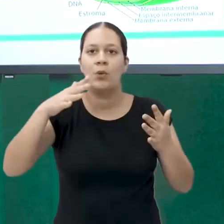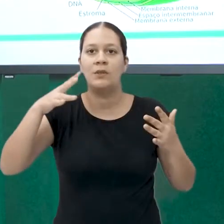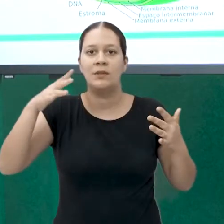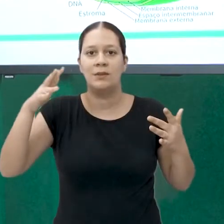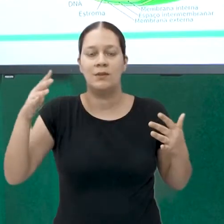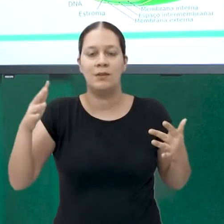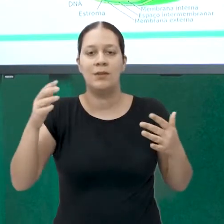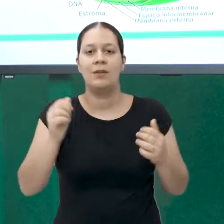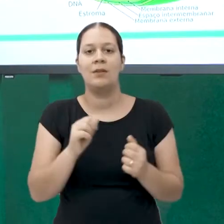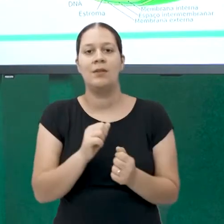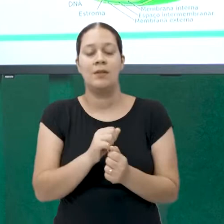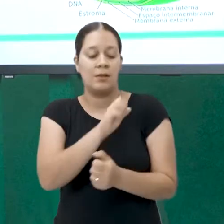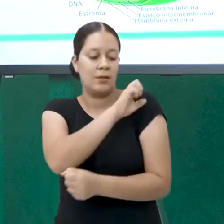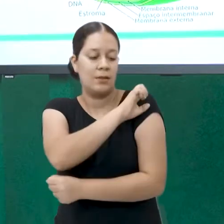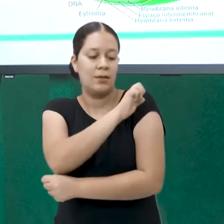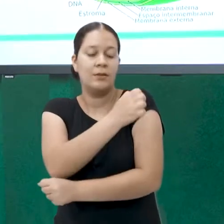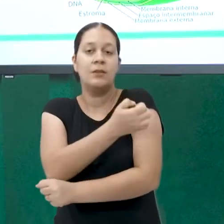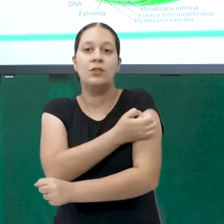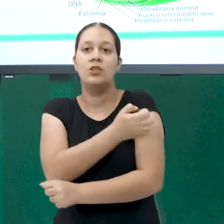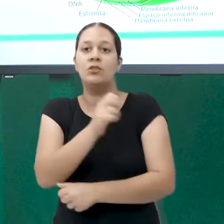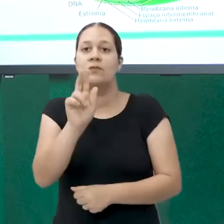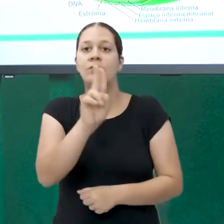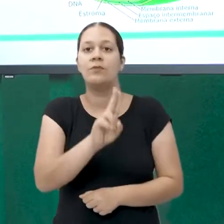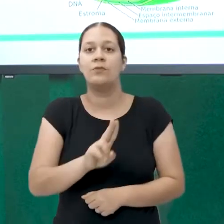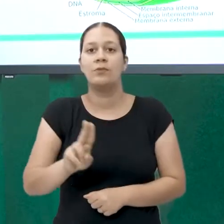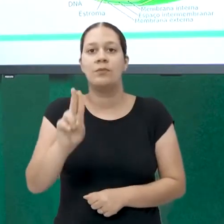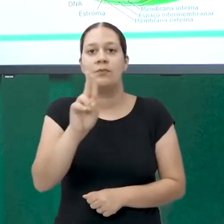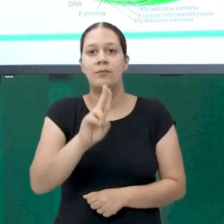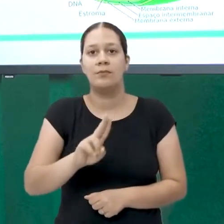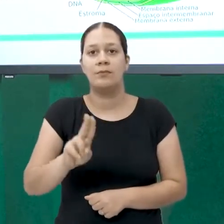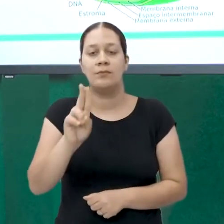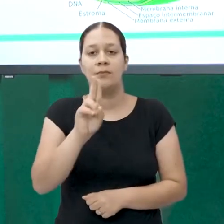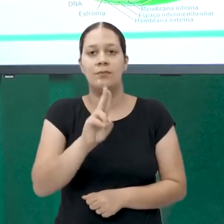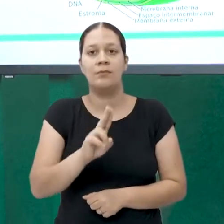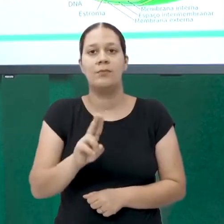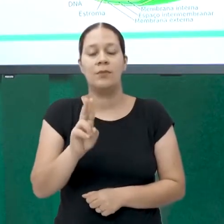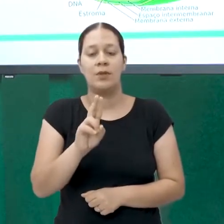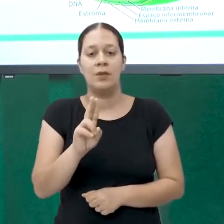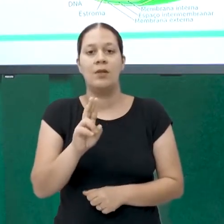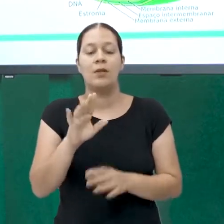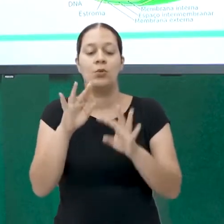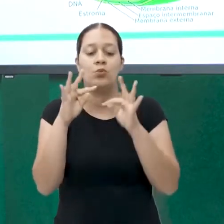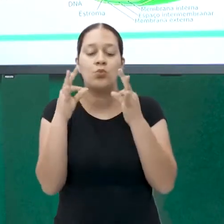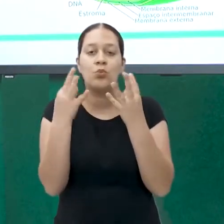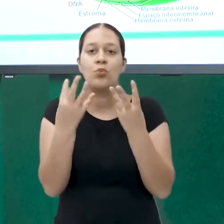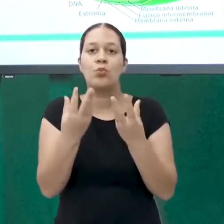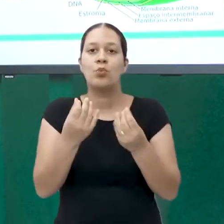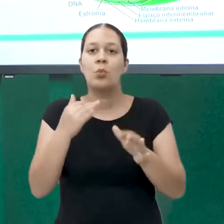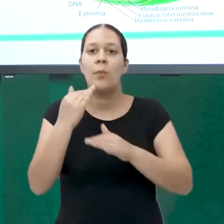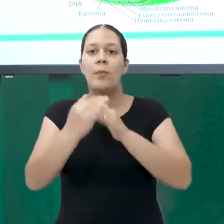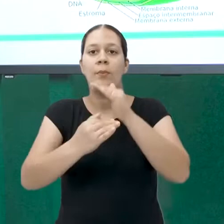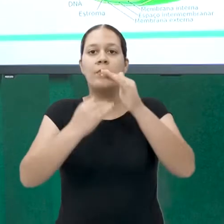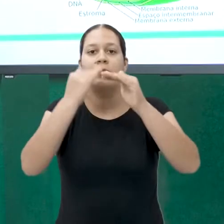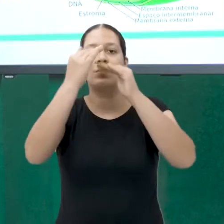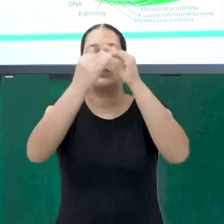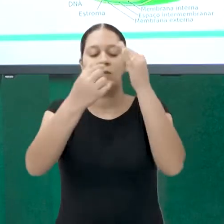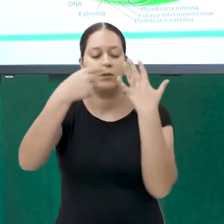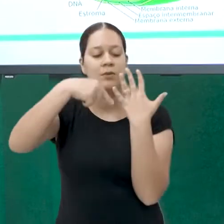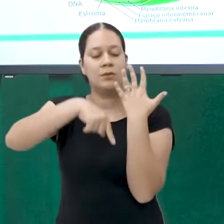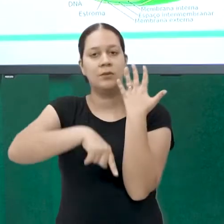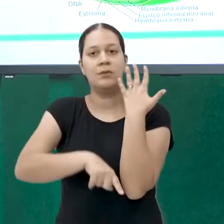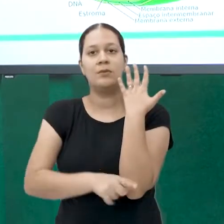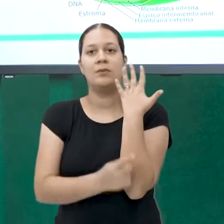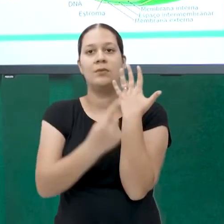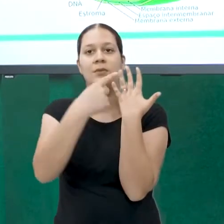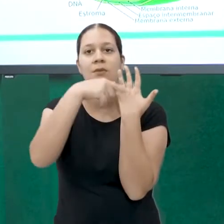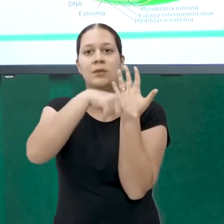luminosa, tá? E essa energia luminosa vai ser utilizada para ativar todo o